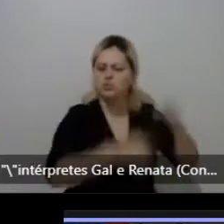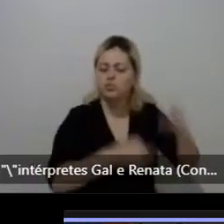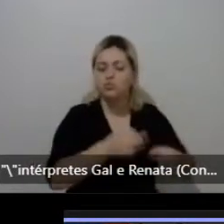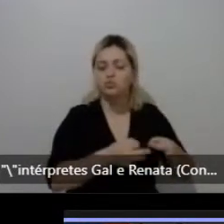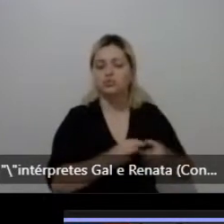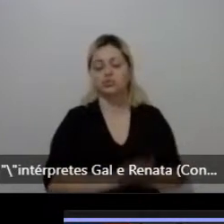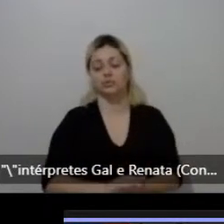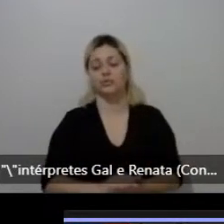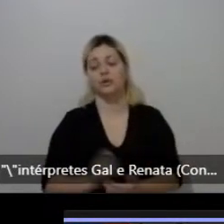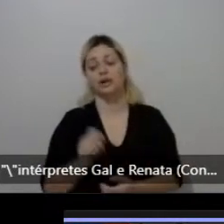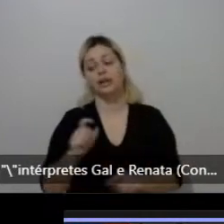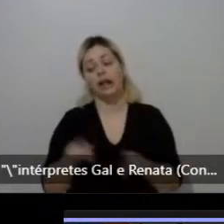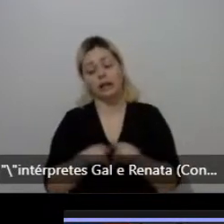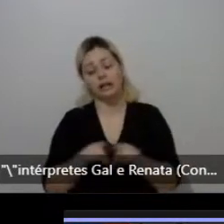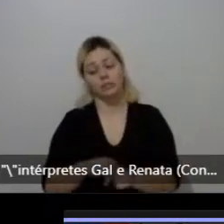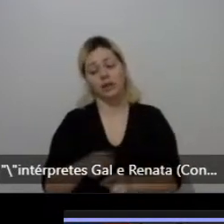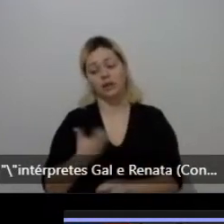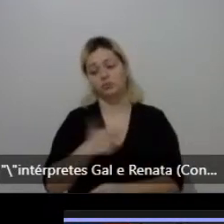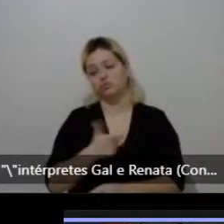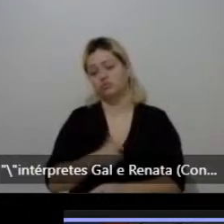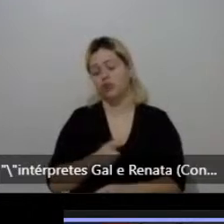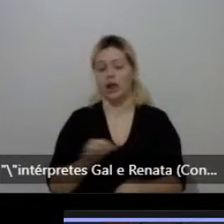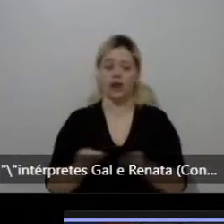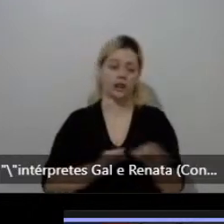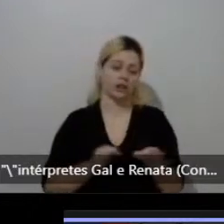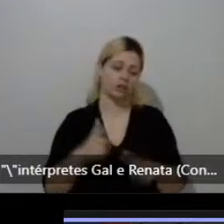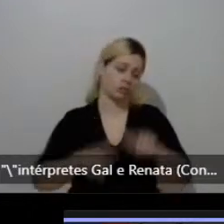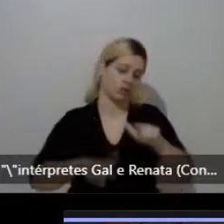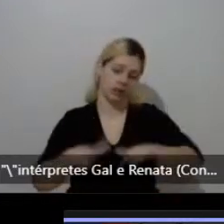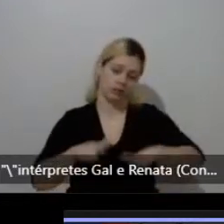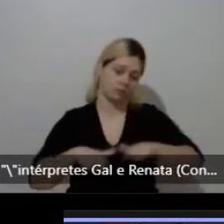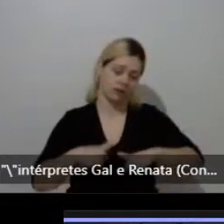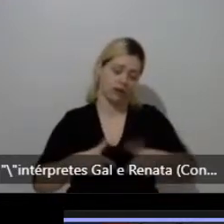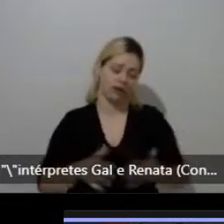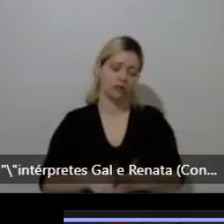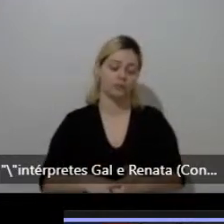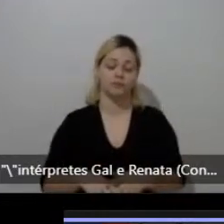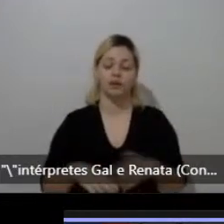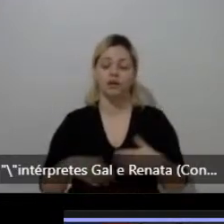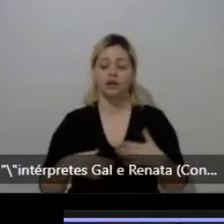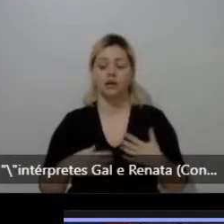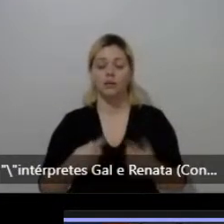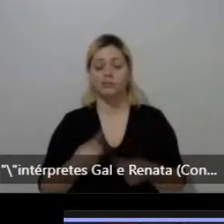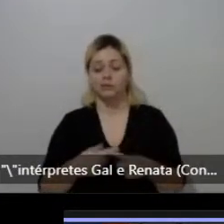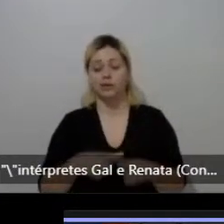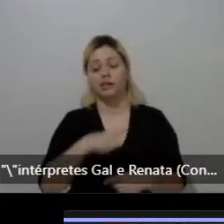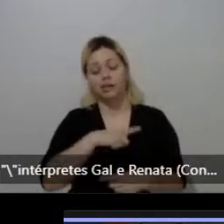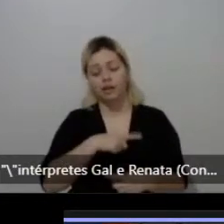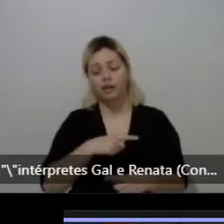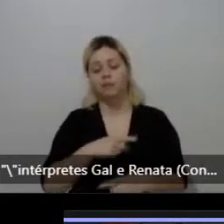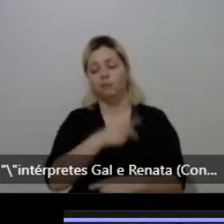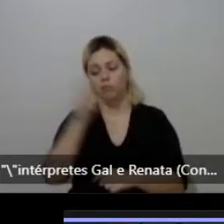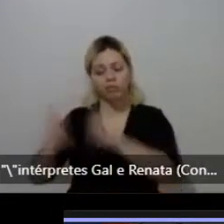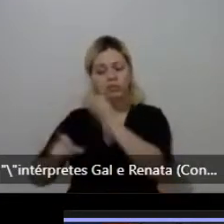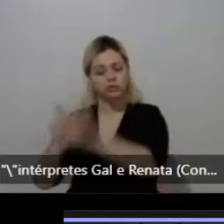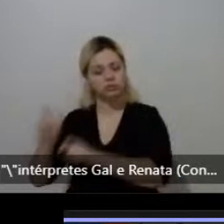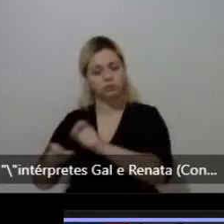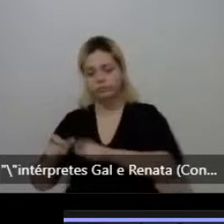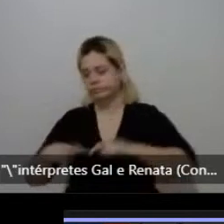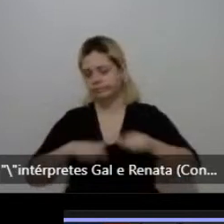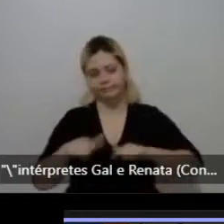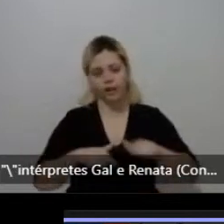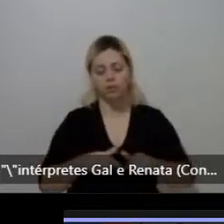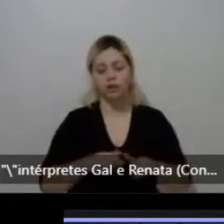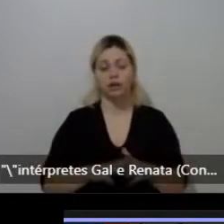de não ter trabalho, né, de estar fora, né, dessa dimensão da legalidade. E eles também vão tensionando,